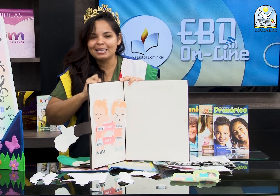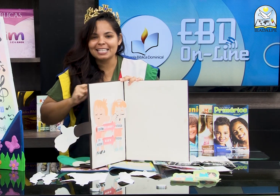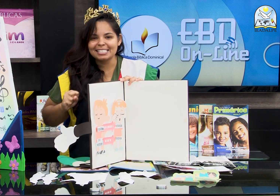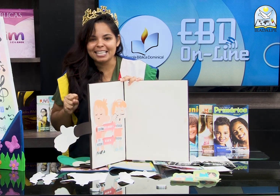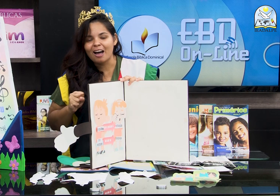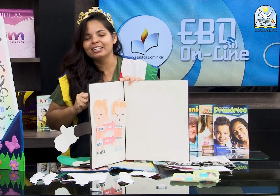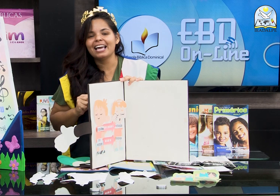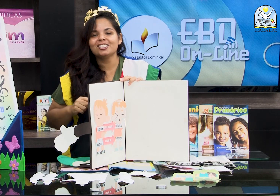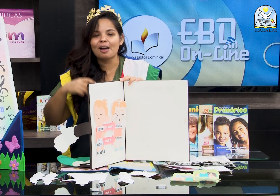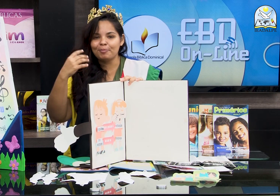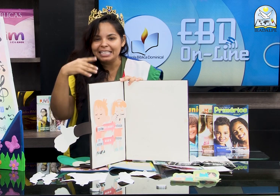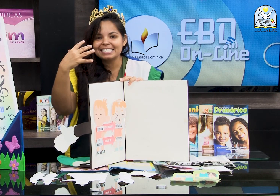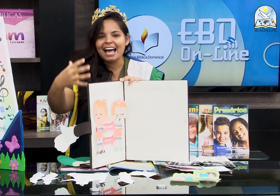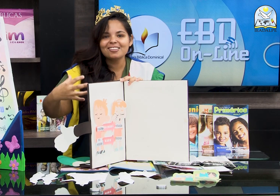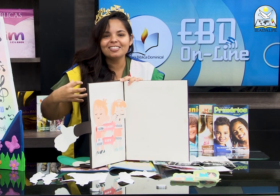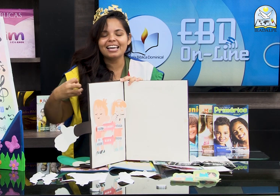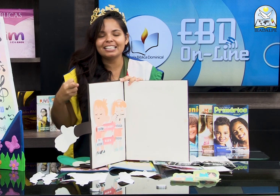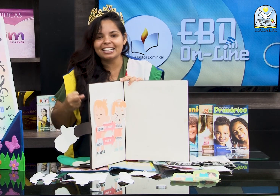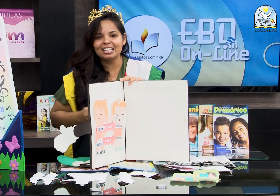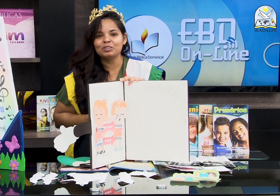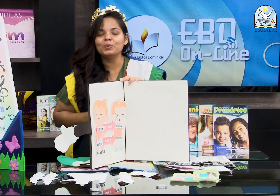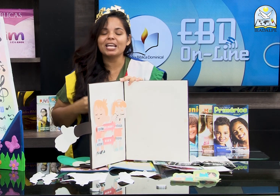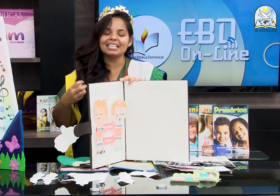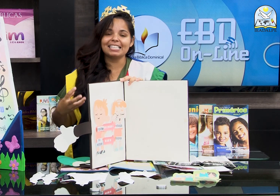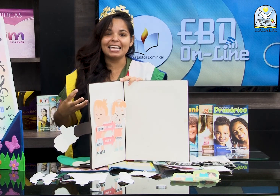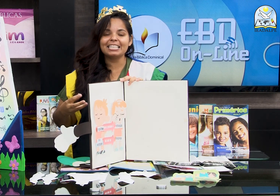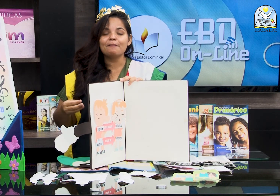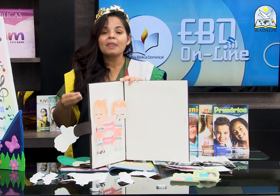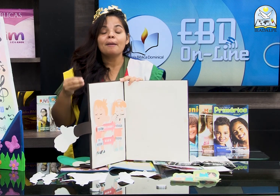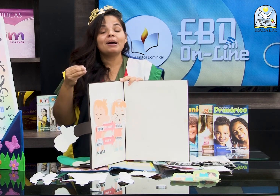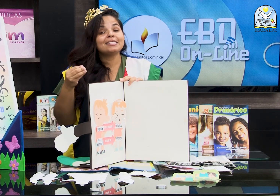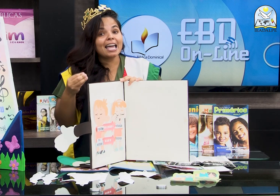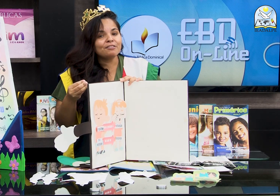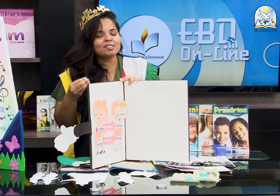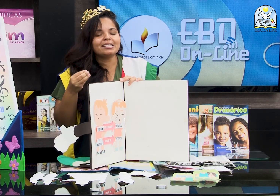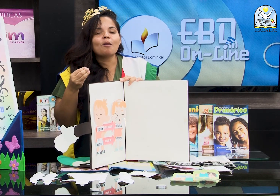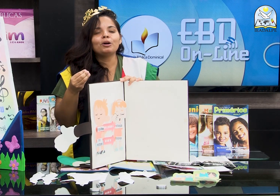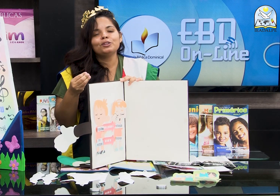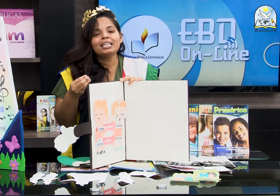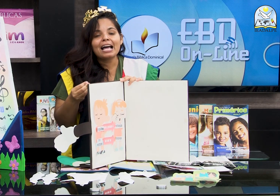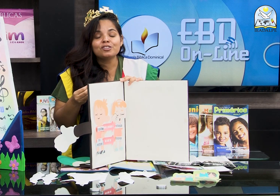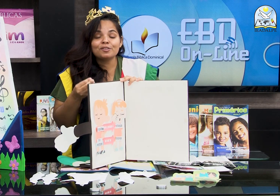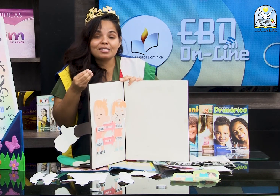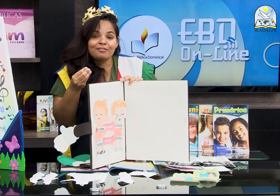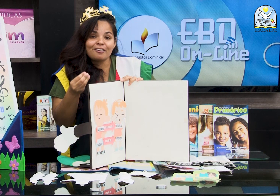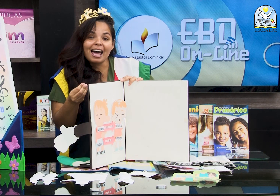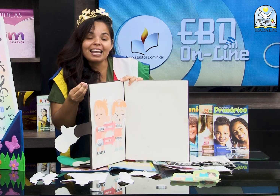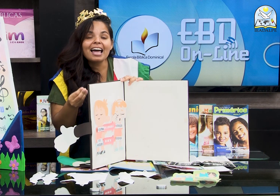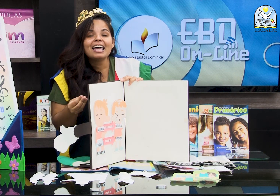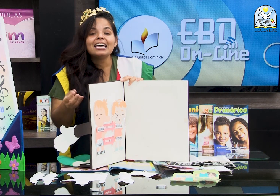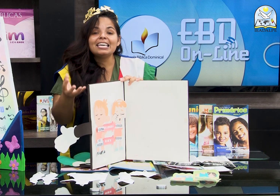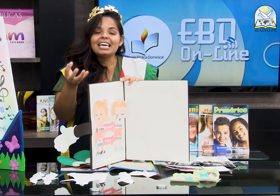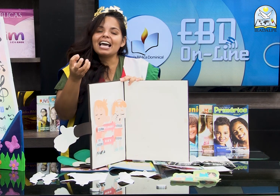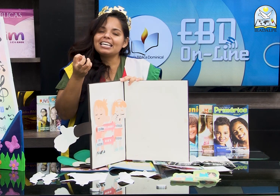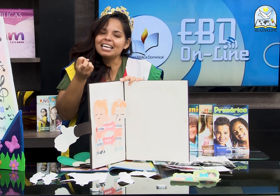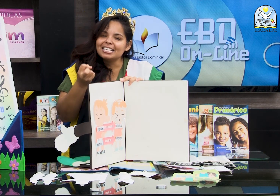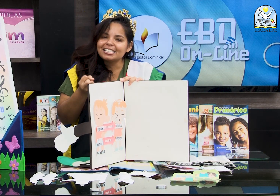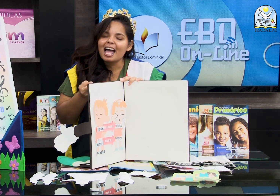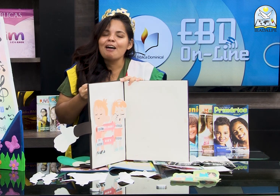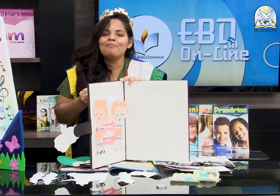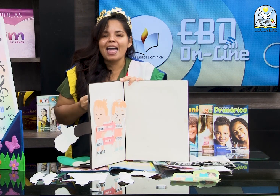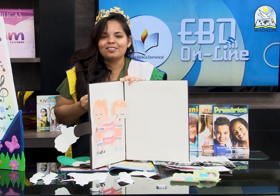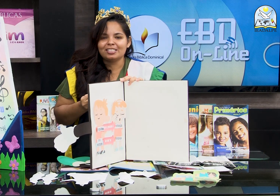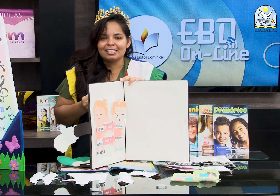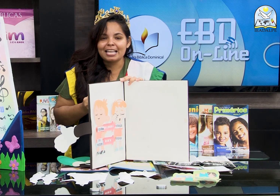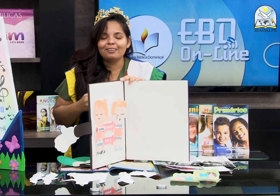de alfabetização, né, de aprendizagem de leitura e escrita, mas aí você dá oportunidade, você fala e a